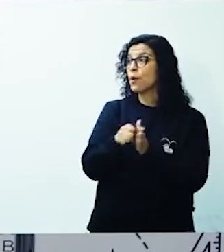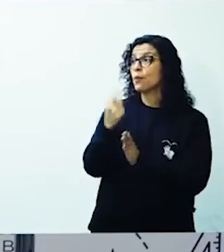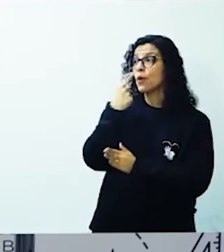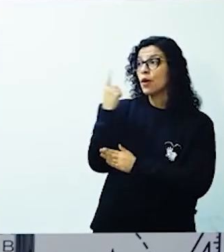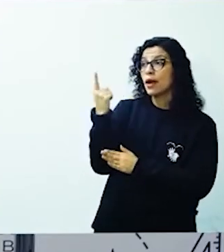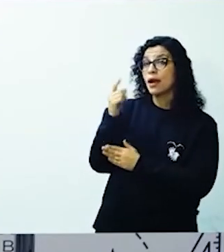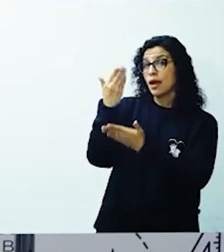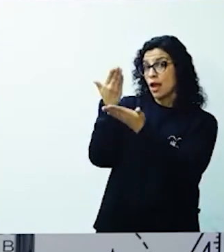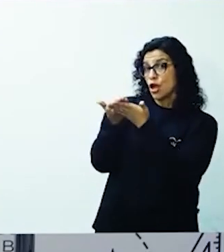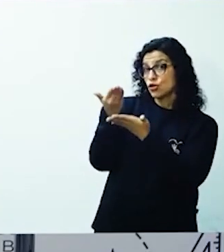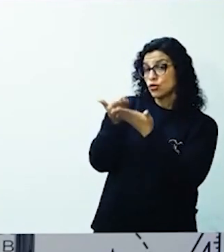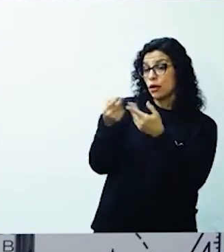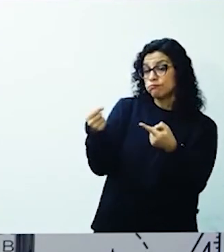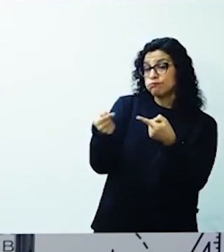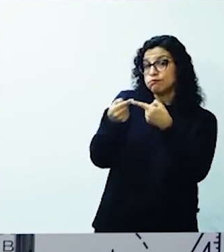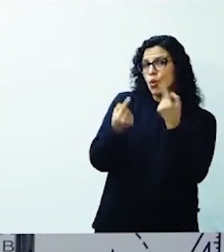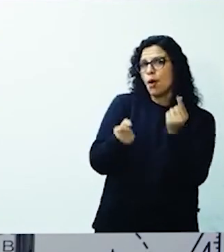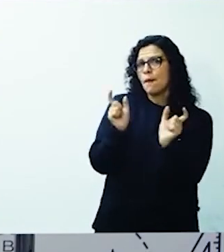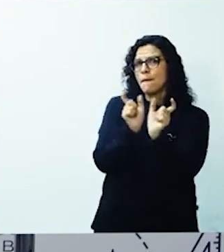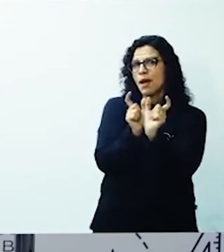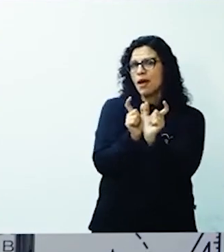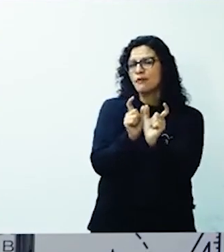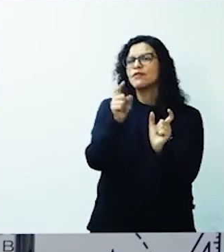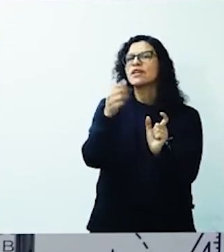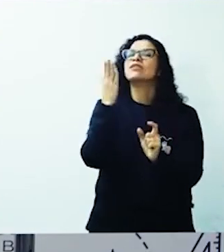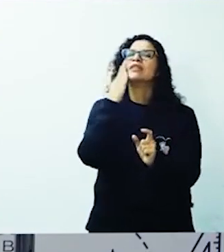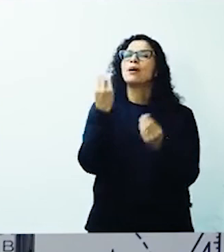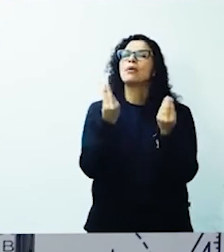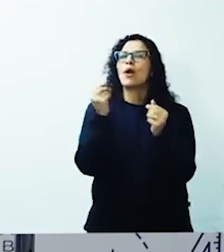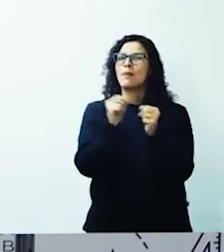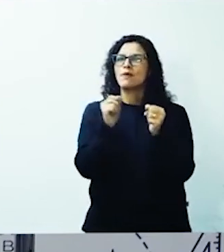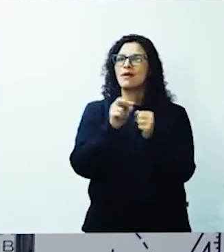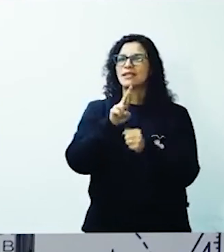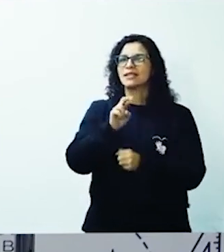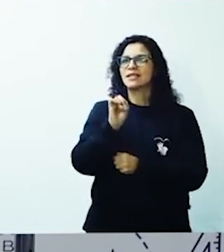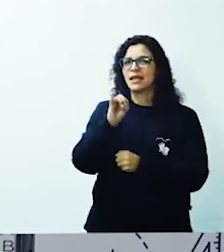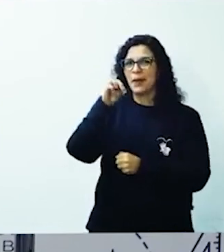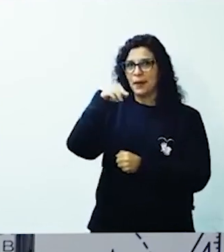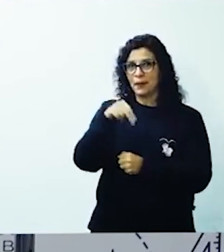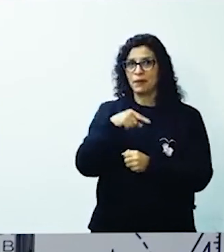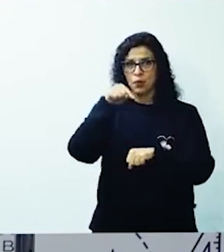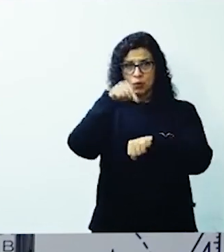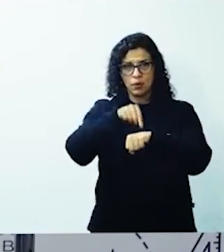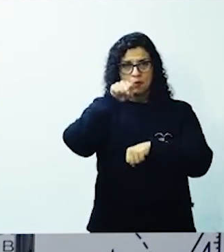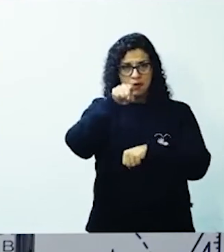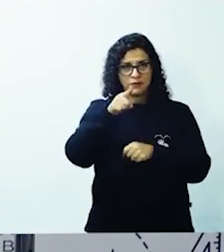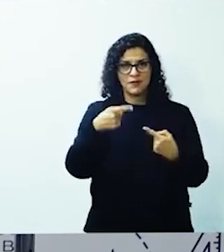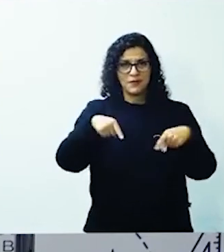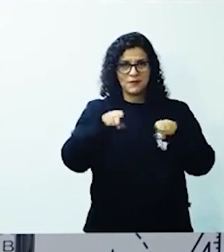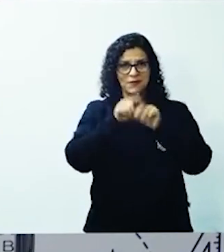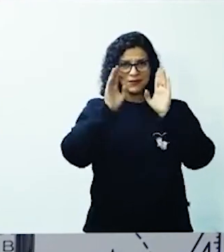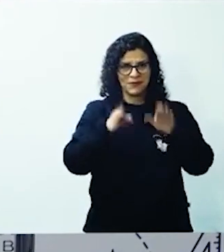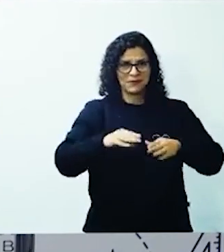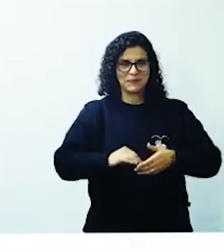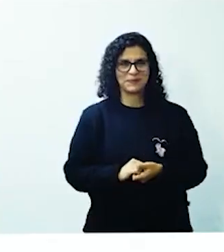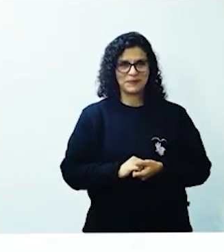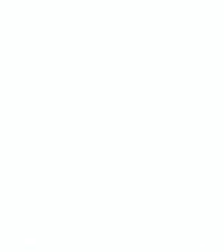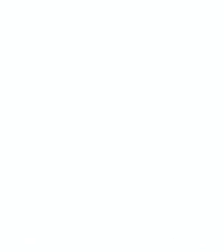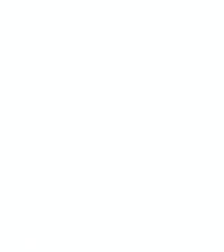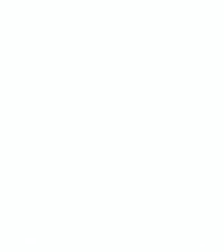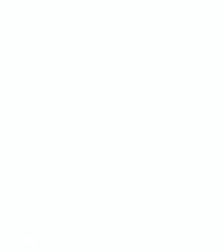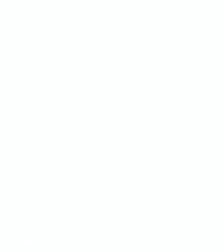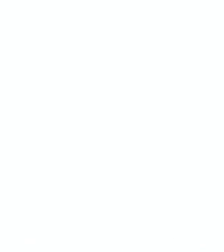com estudar. E você já sabe como fazer as rimas. Vou dar um tempinho para você e eu já volto.